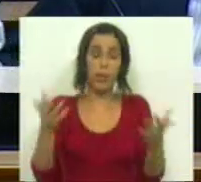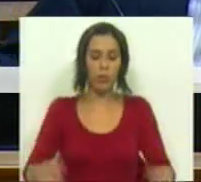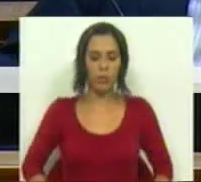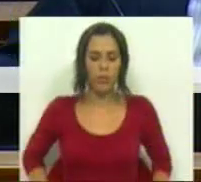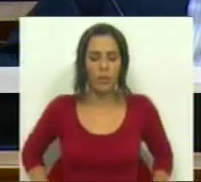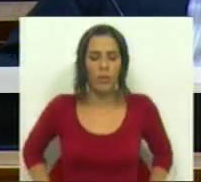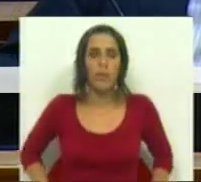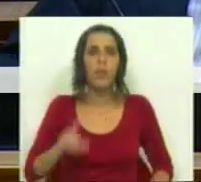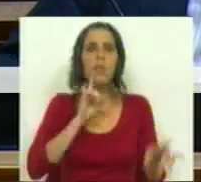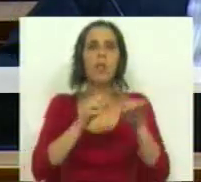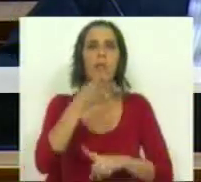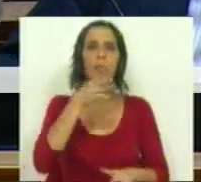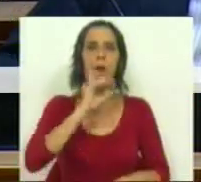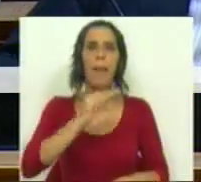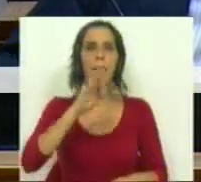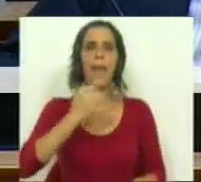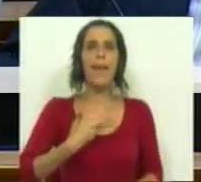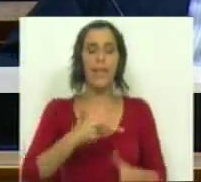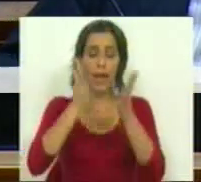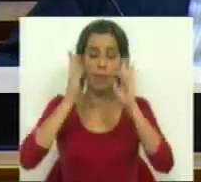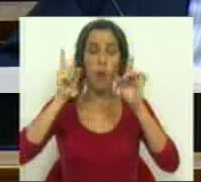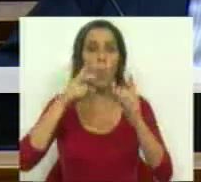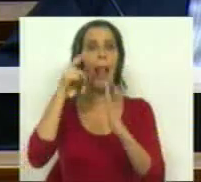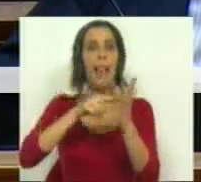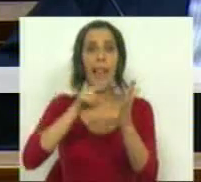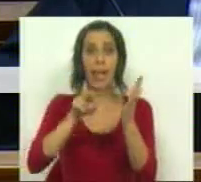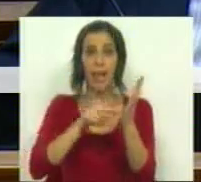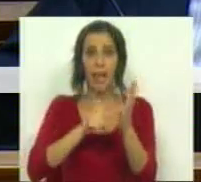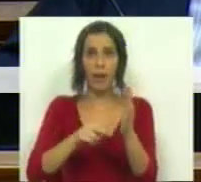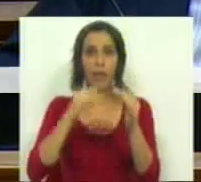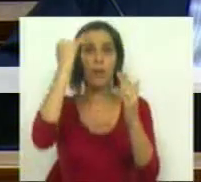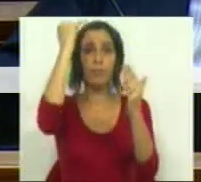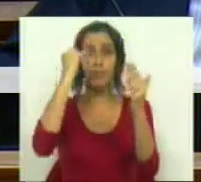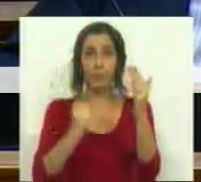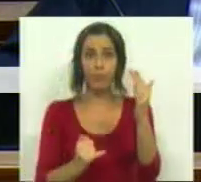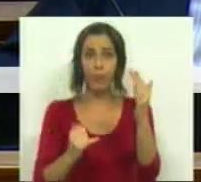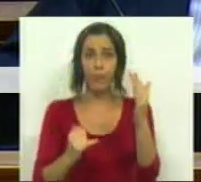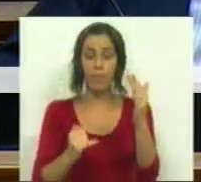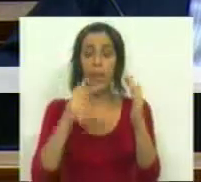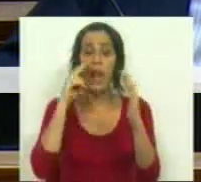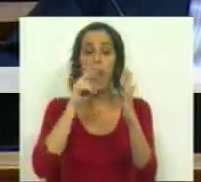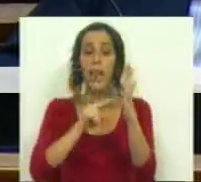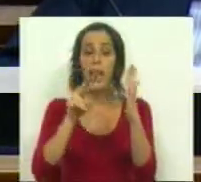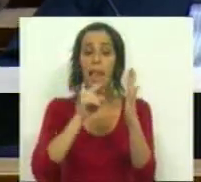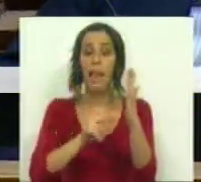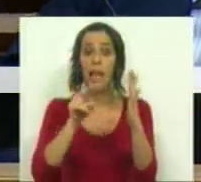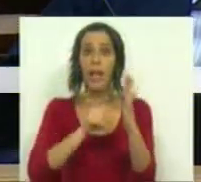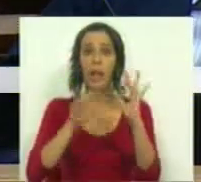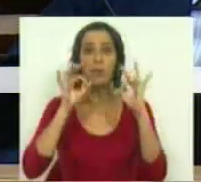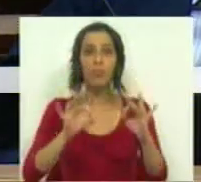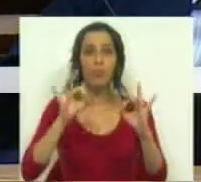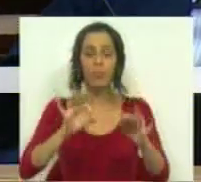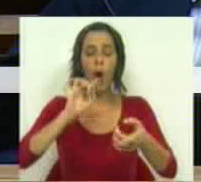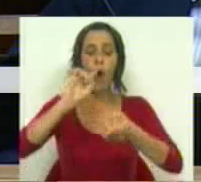E por isso mesmo, senhora deputada do PSD, é preciso começar a ler cima para baixo e ler exatamente